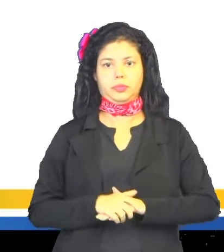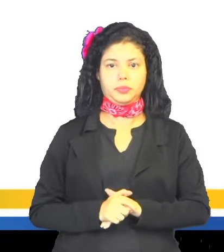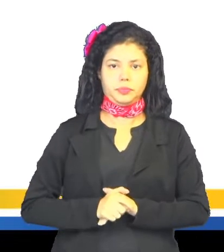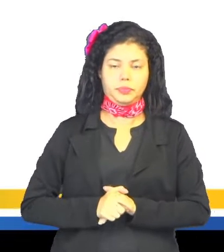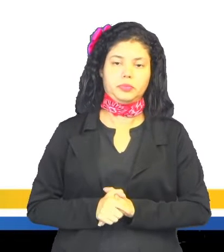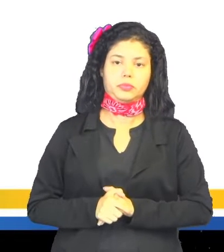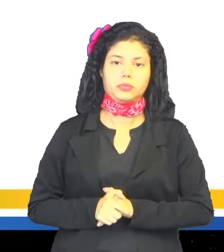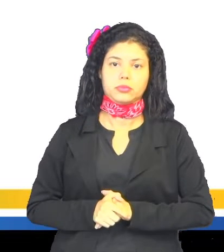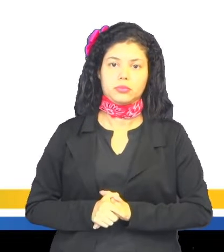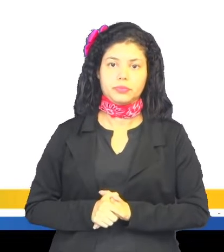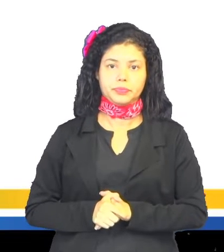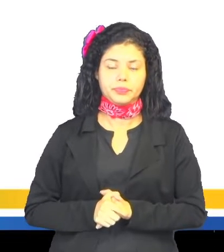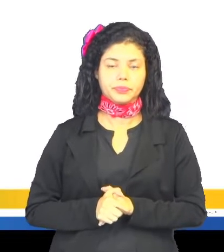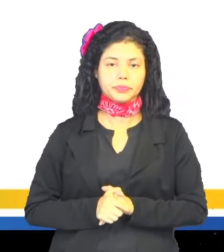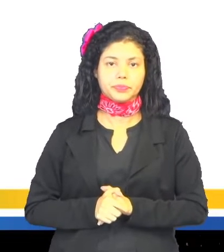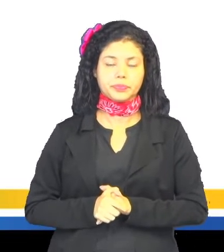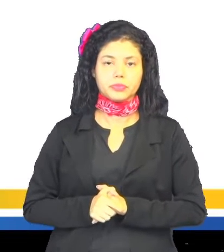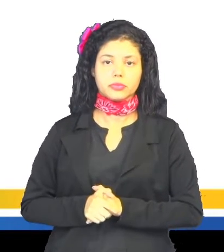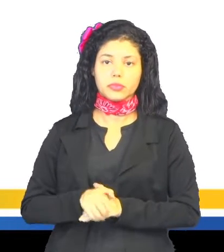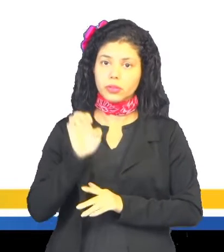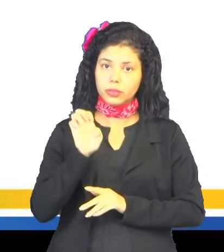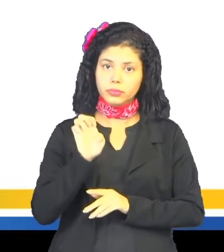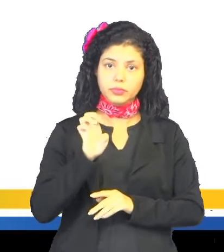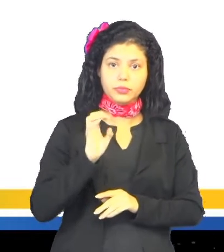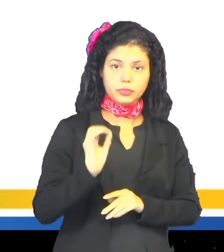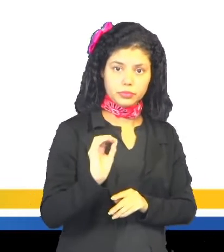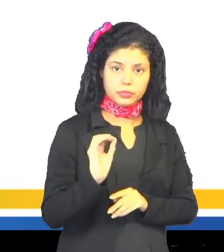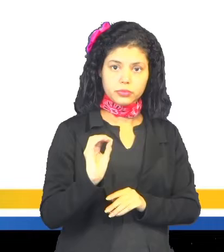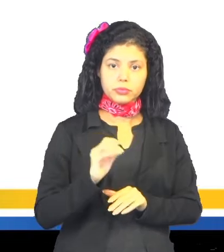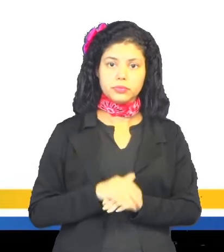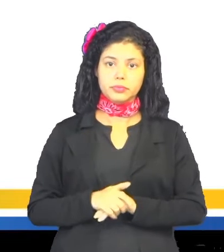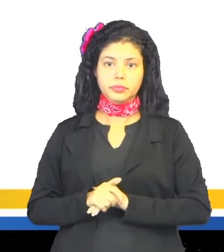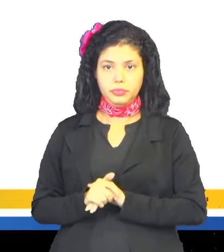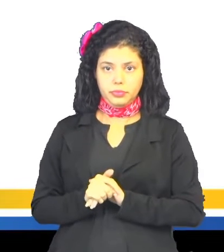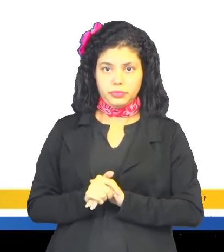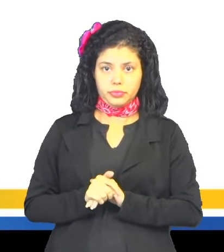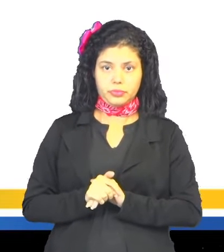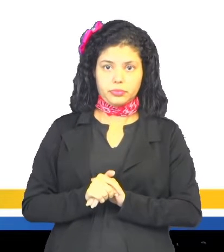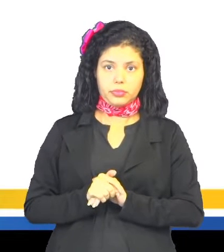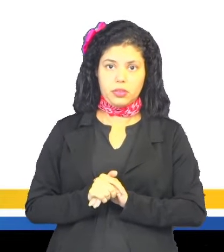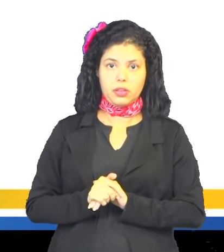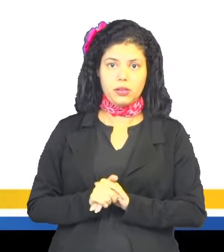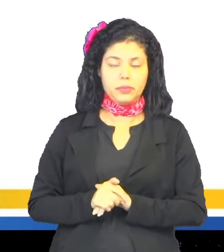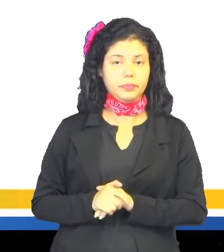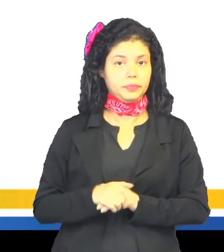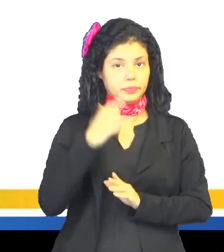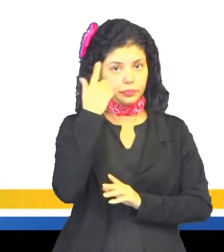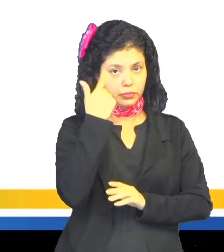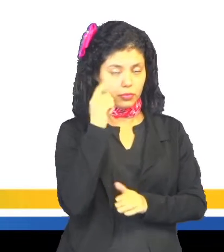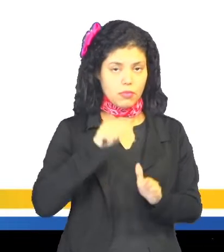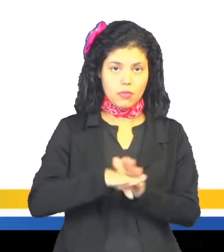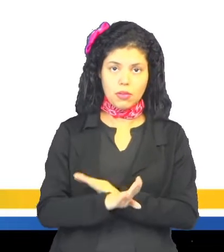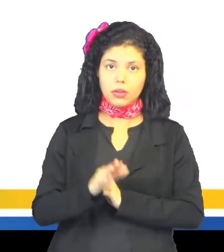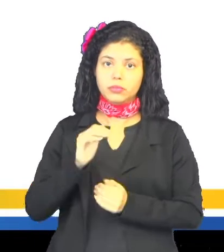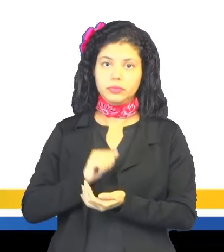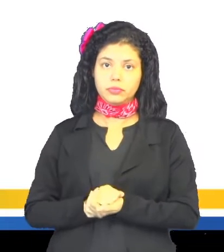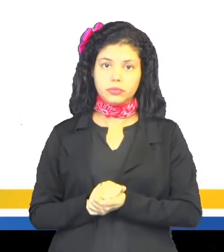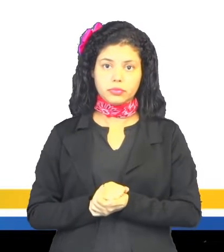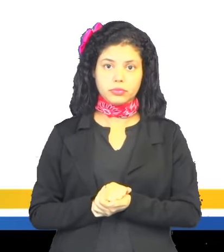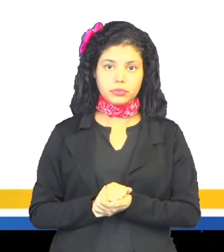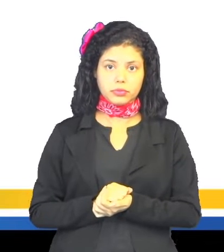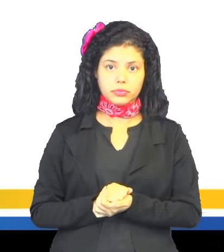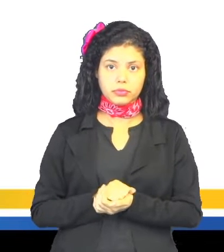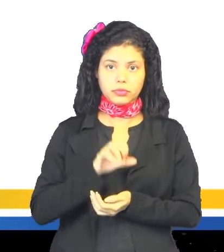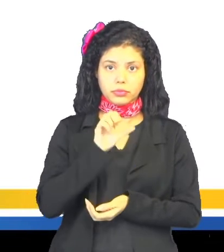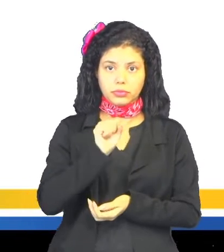outras palavras a letra e a letra o rei chama lá na língua espanhola dentro da parte fonética em